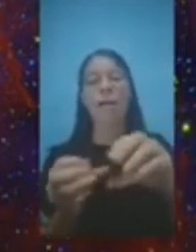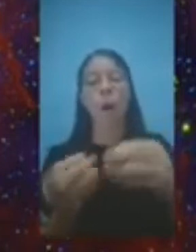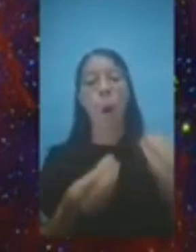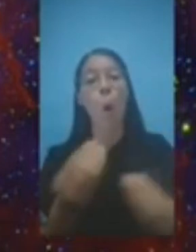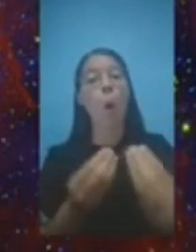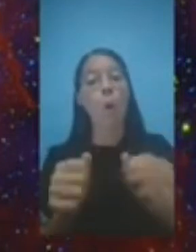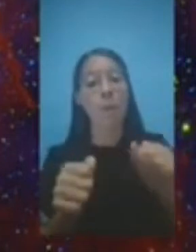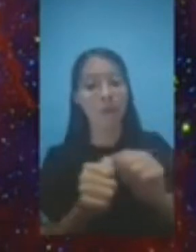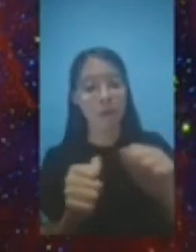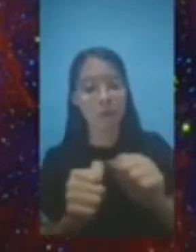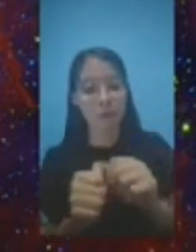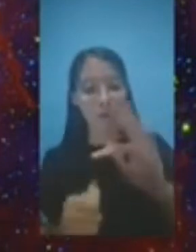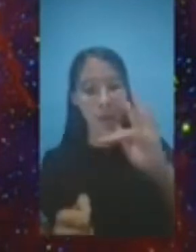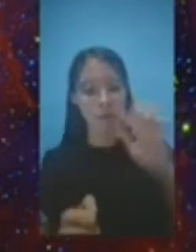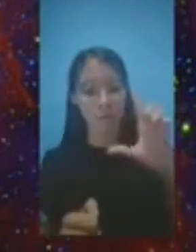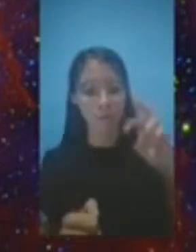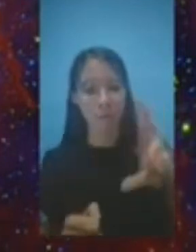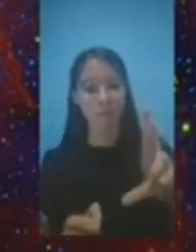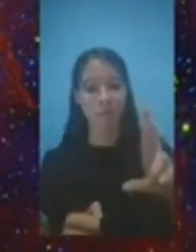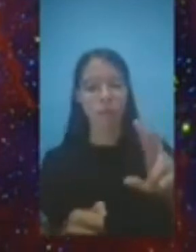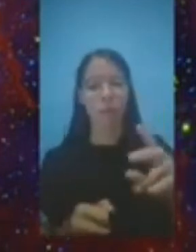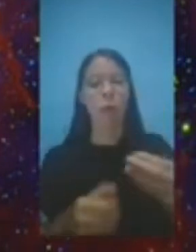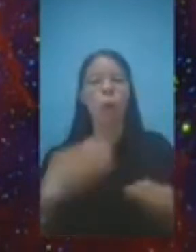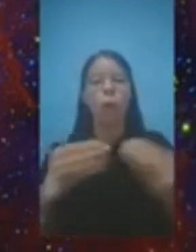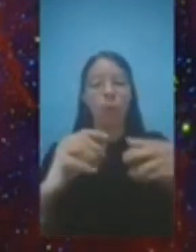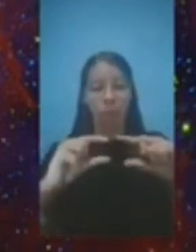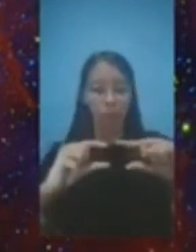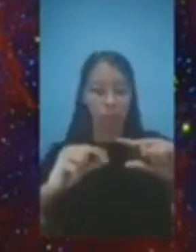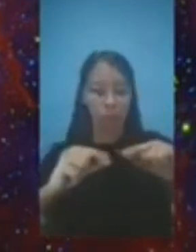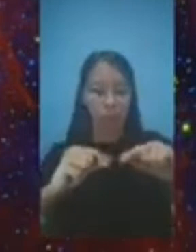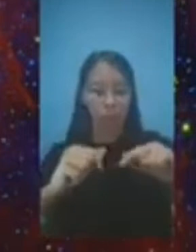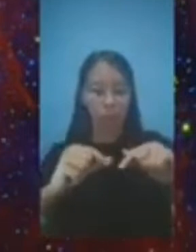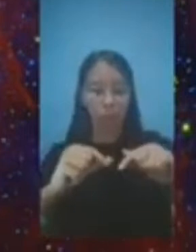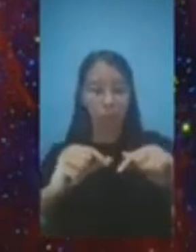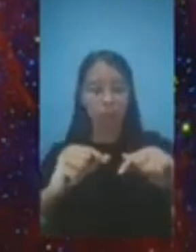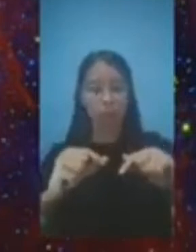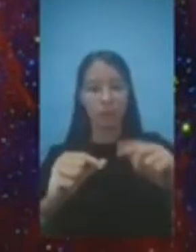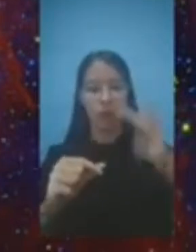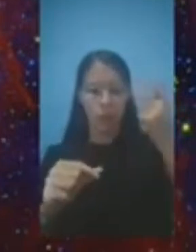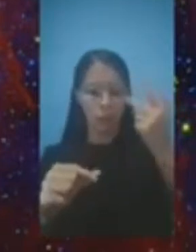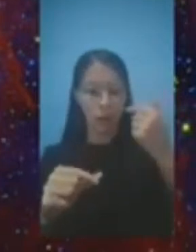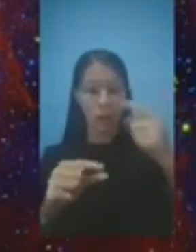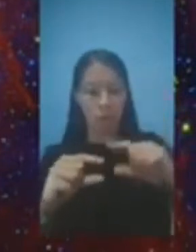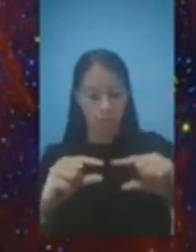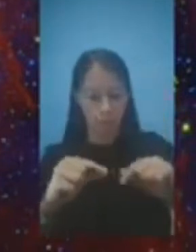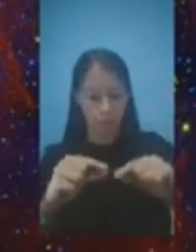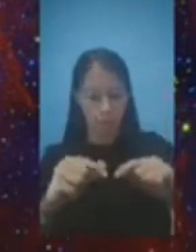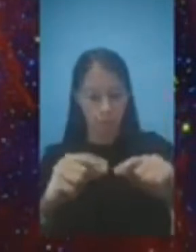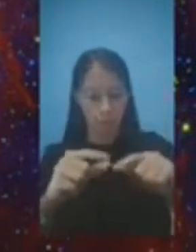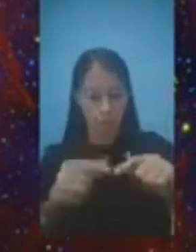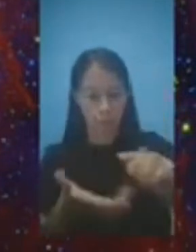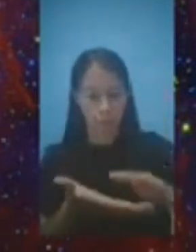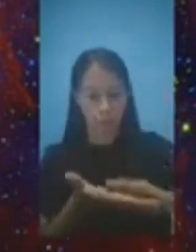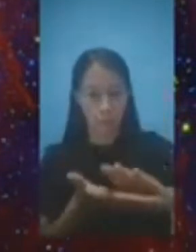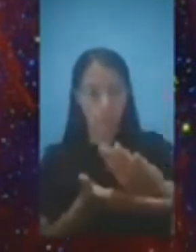Olha, ensinando, fazendo, ensinando agora como fazer a florzinha. Pega o canudinho, né, Tino?